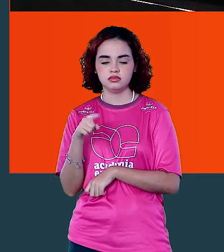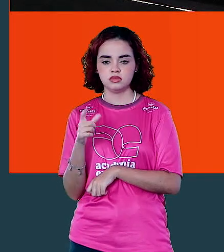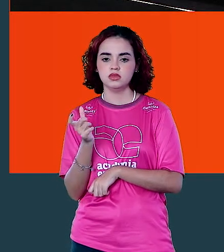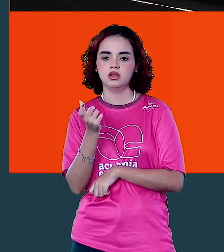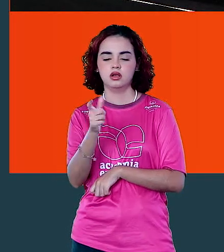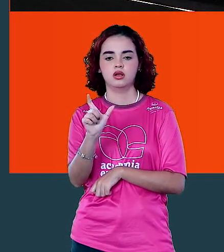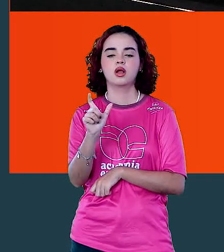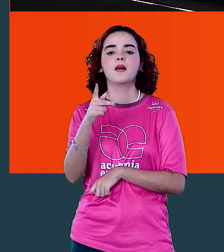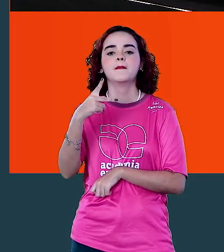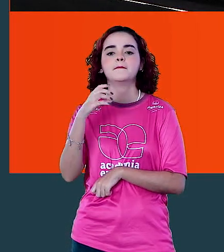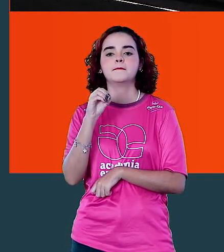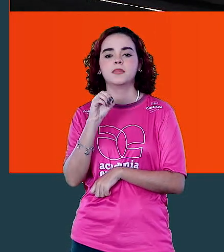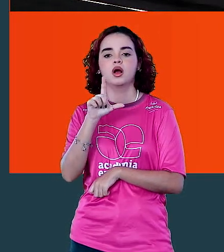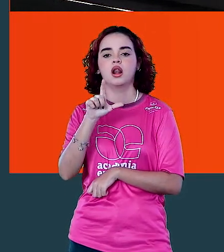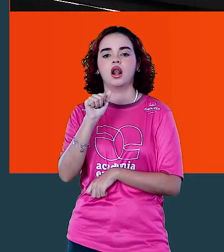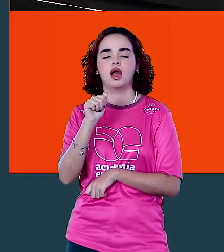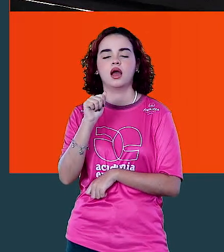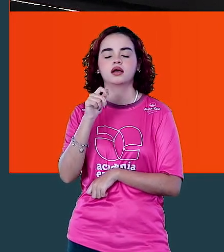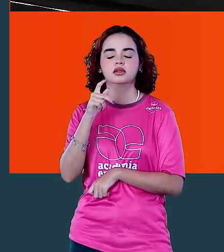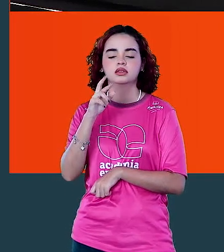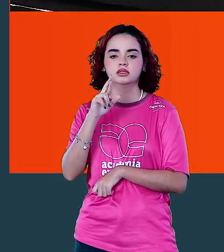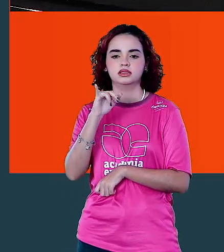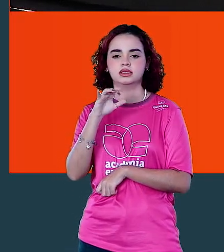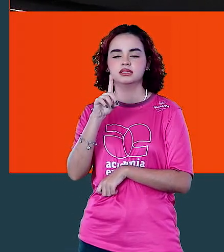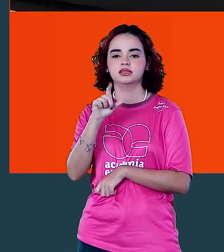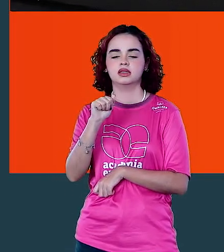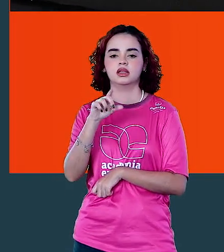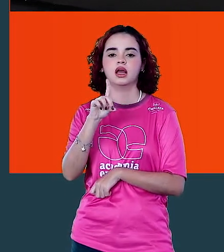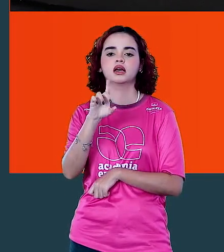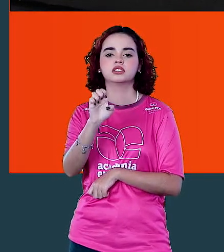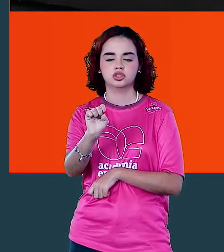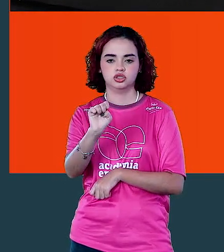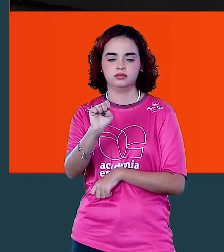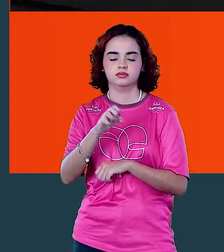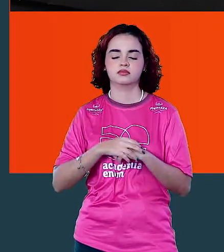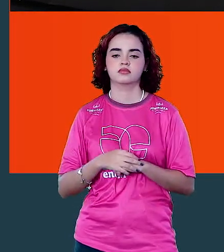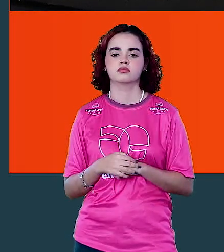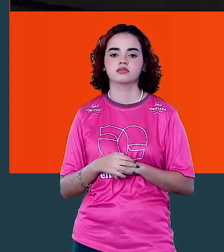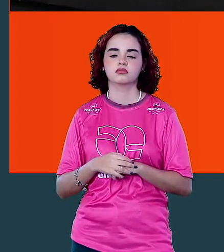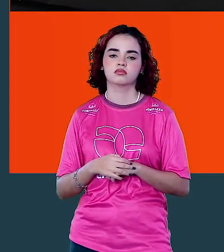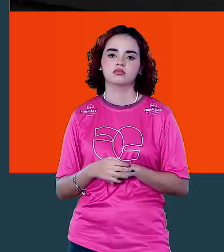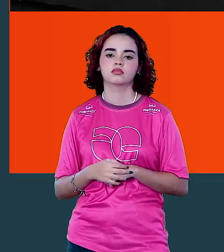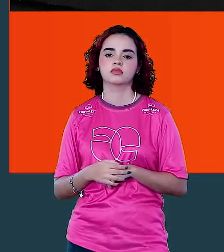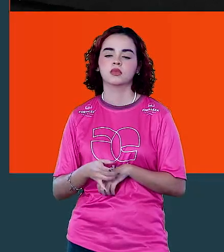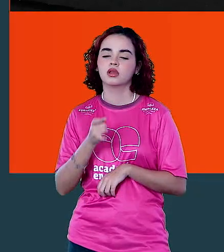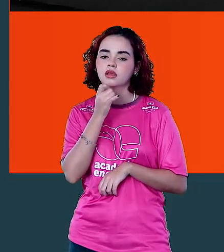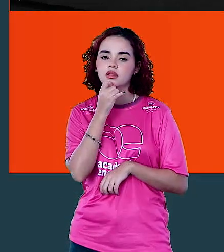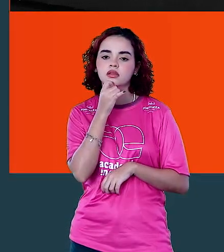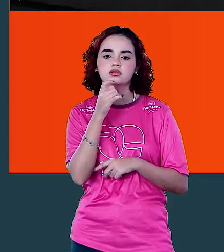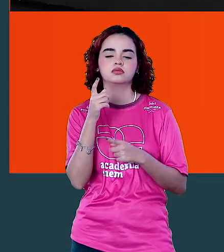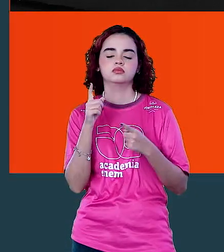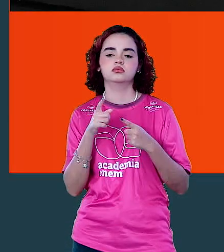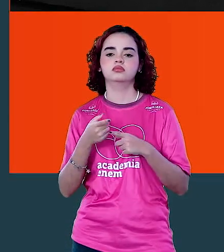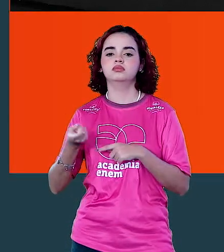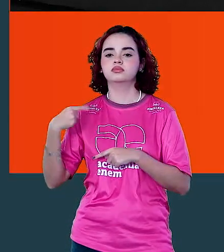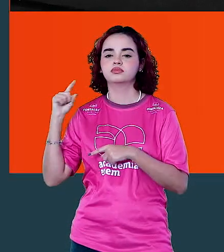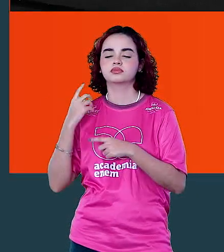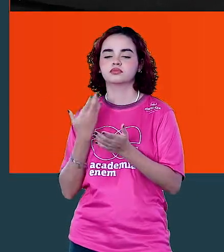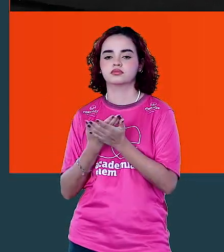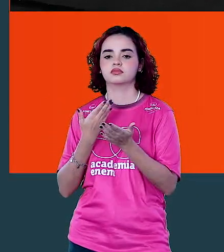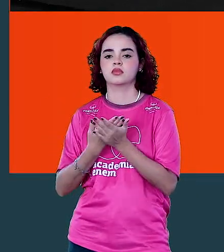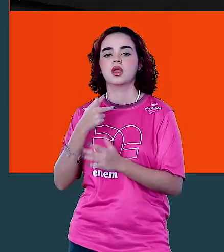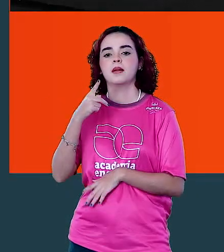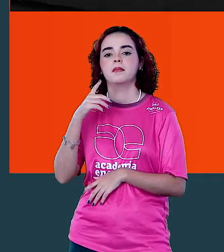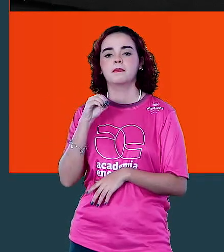Polaridade, lembra o quê? Polos, né? Polos de uma pilha, como a gente viu na última aula. Polos de uma pilha é o